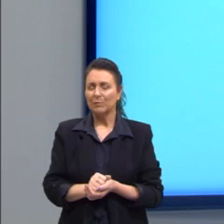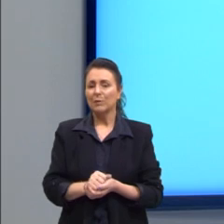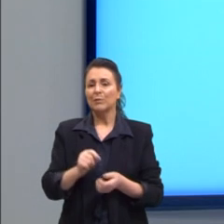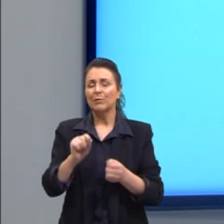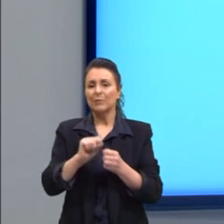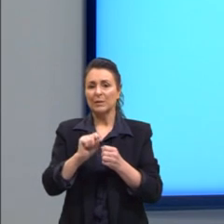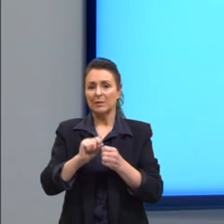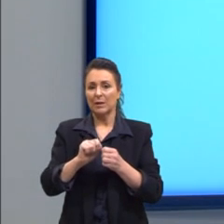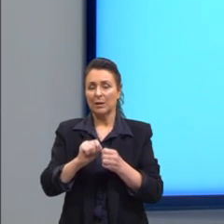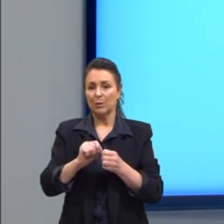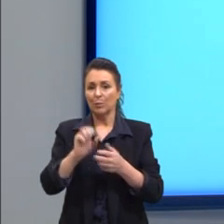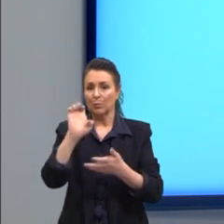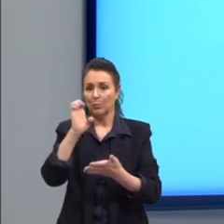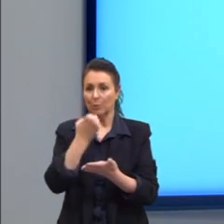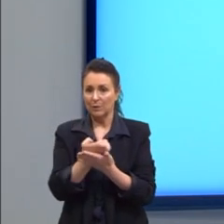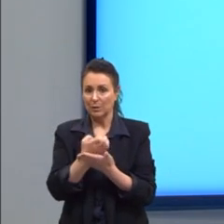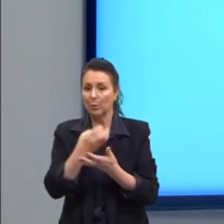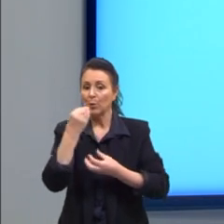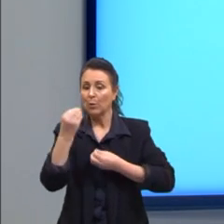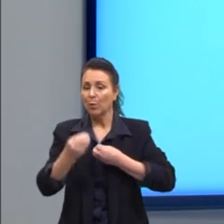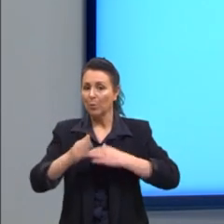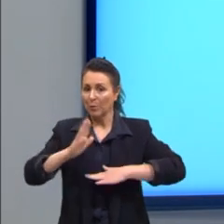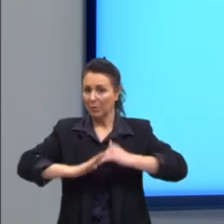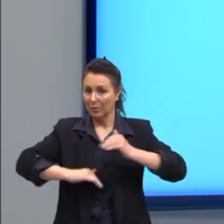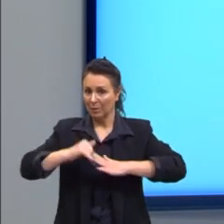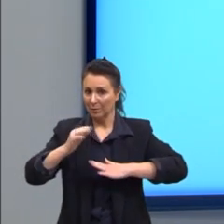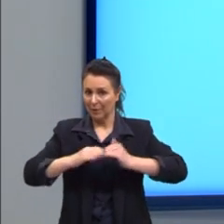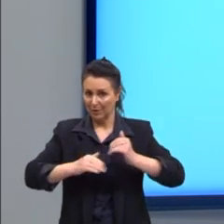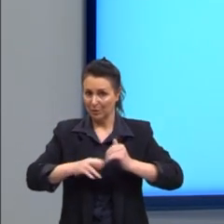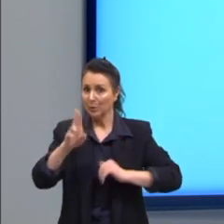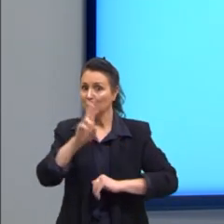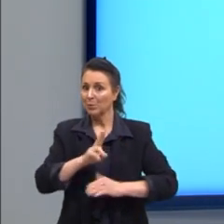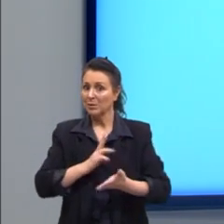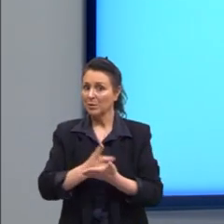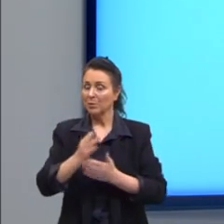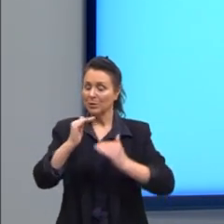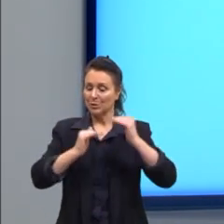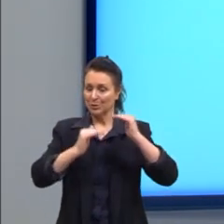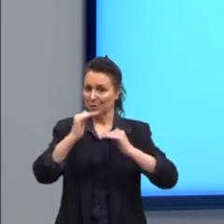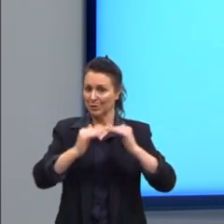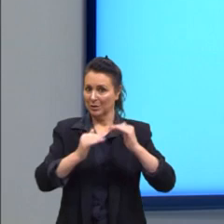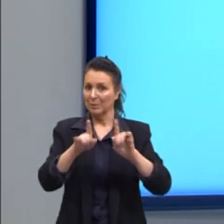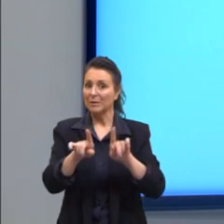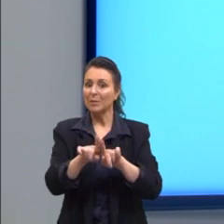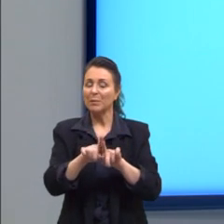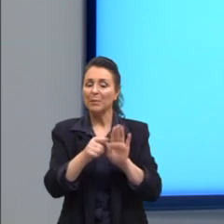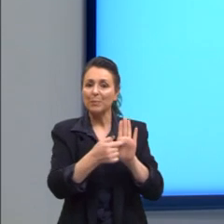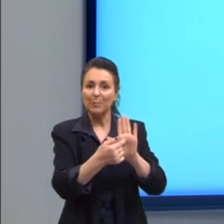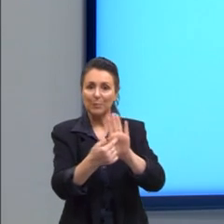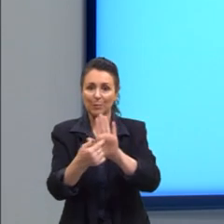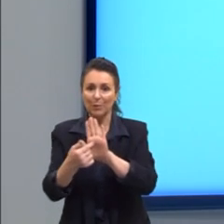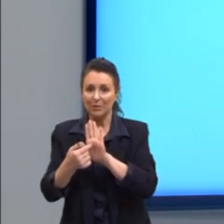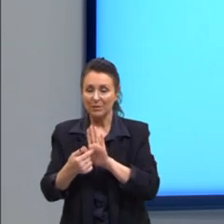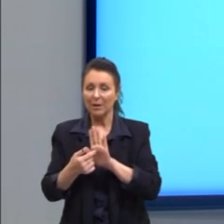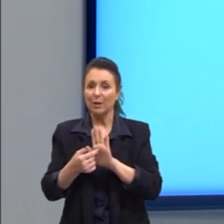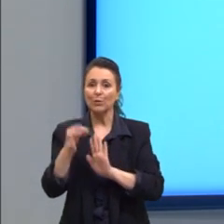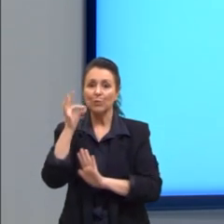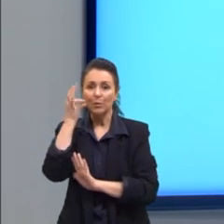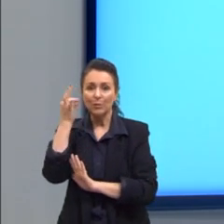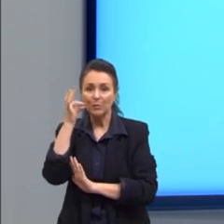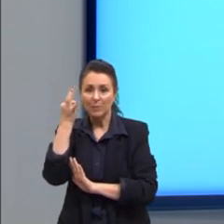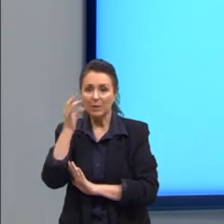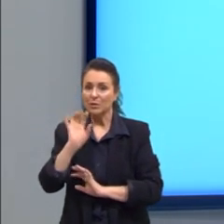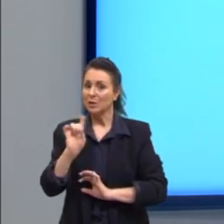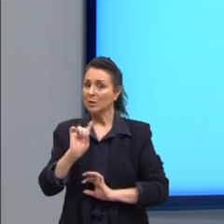um exercício para a gente entender como aplicar essa constante de equilíbrio tá E também o para mostrar para vocês e que tinha um vestibular que